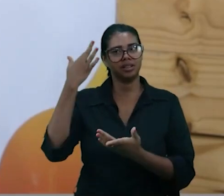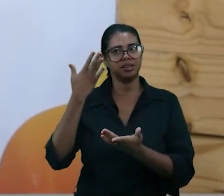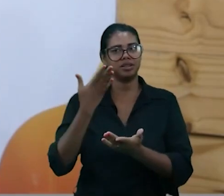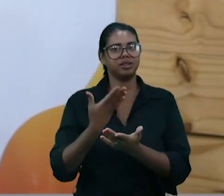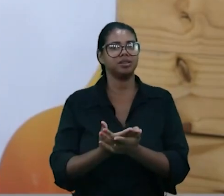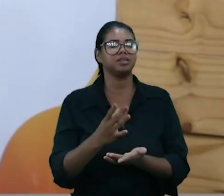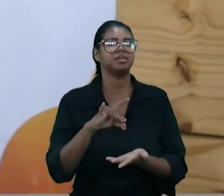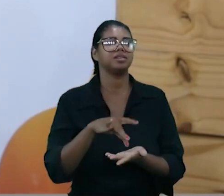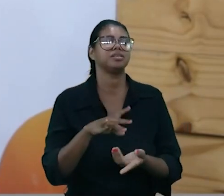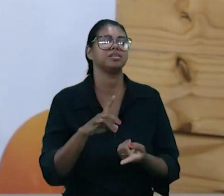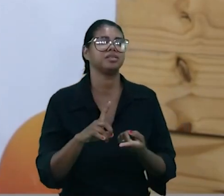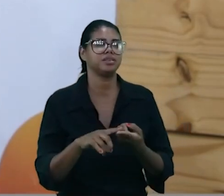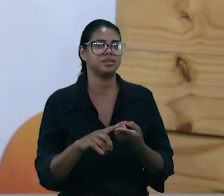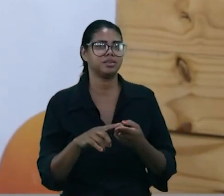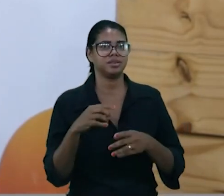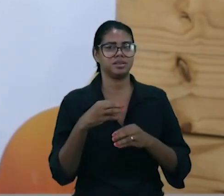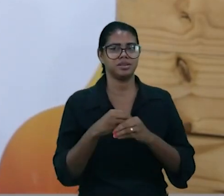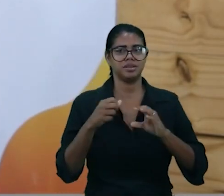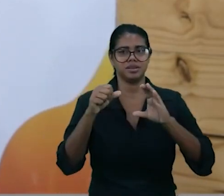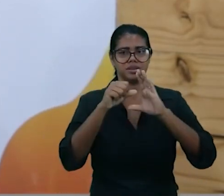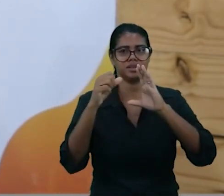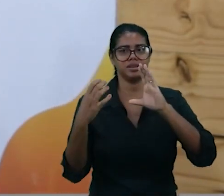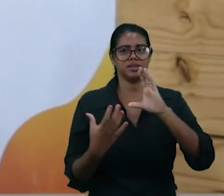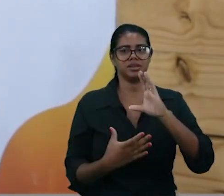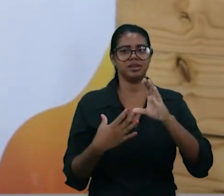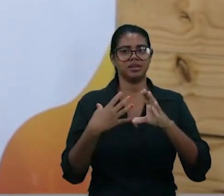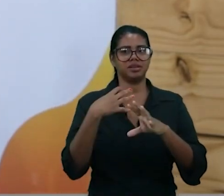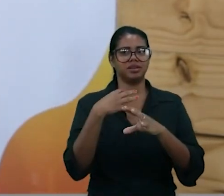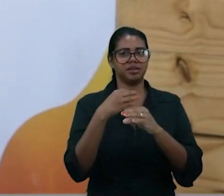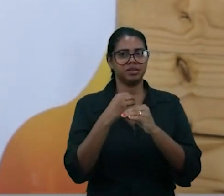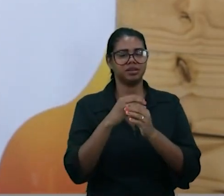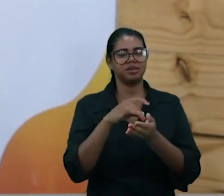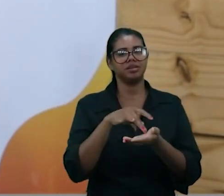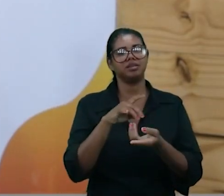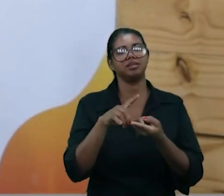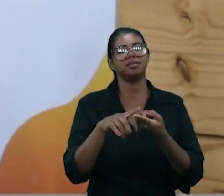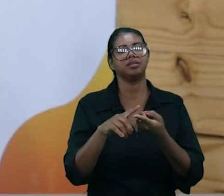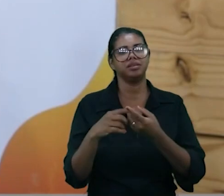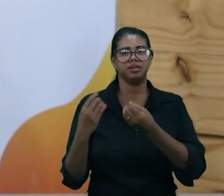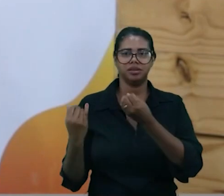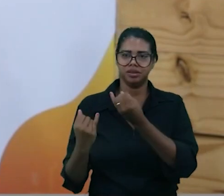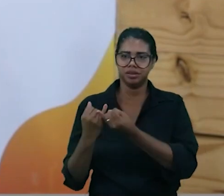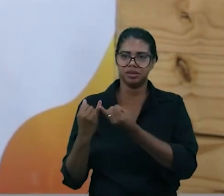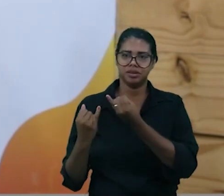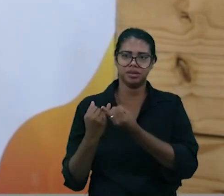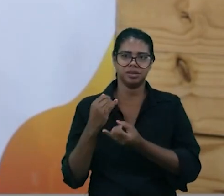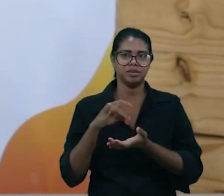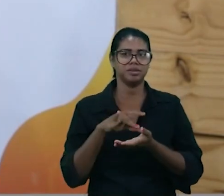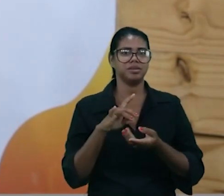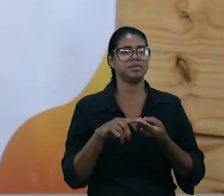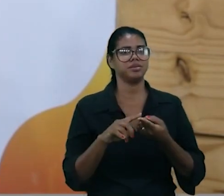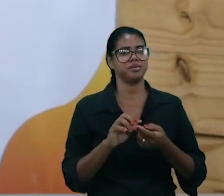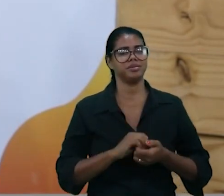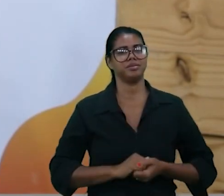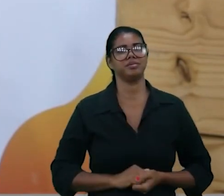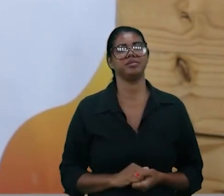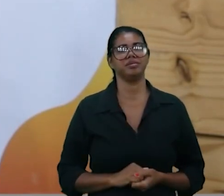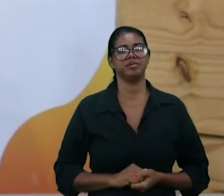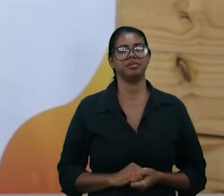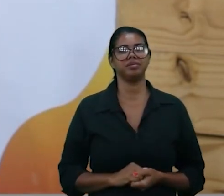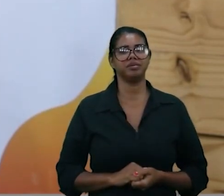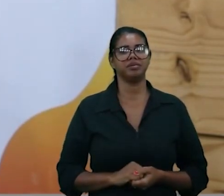também mais adiante a gente vai entender as características, as diferenças e semelhanças da classificação e adentrar mais na questão